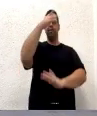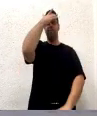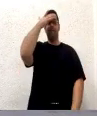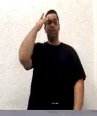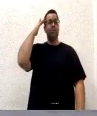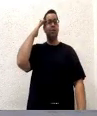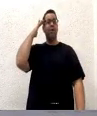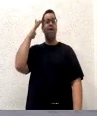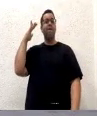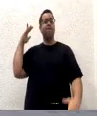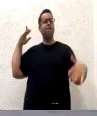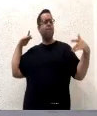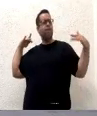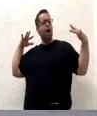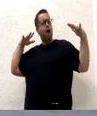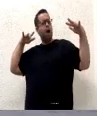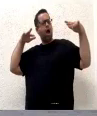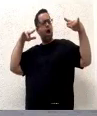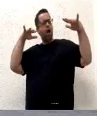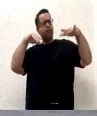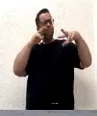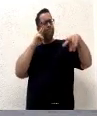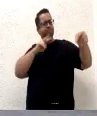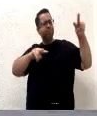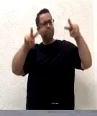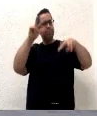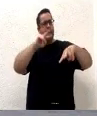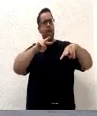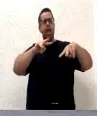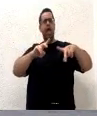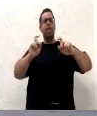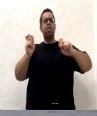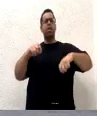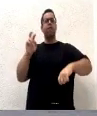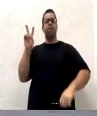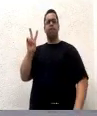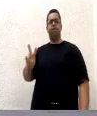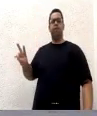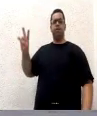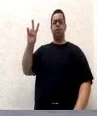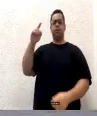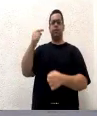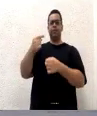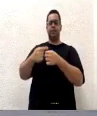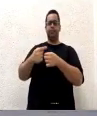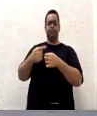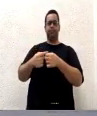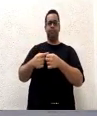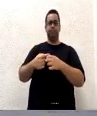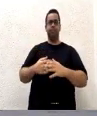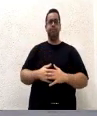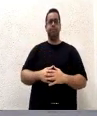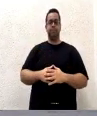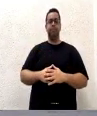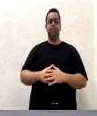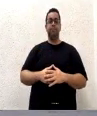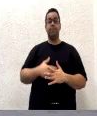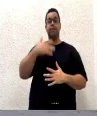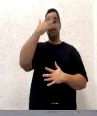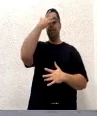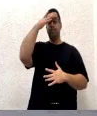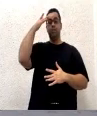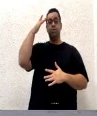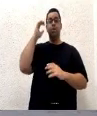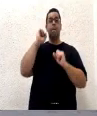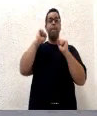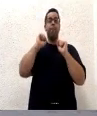como objetivo de valorizar o turismo da cidade. E, muitas vezes, as pessoas conhecem, né, a história da cidade através dessas